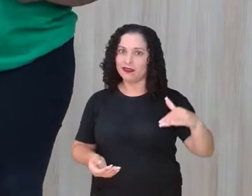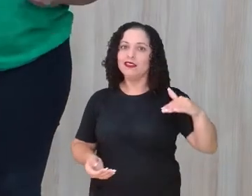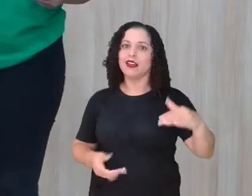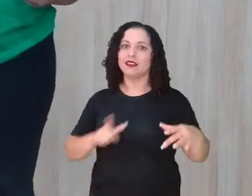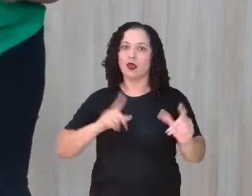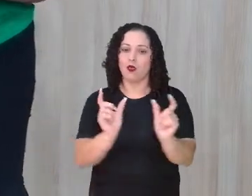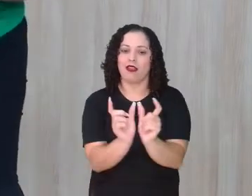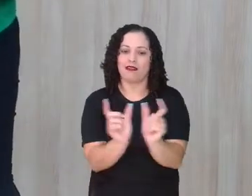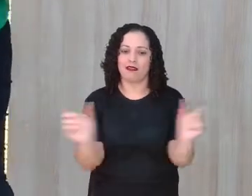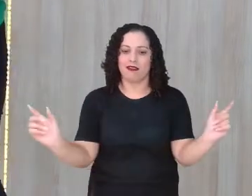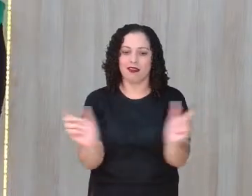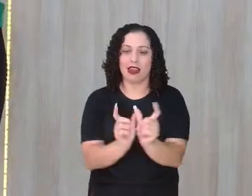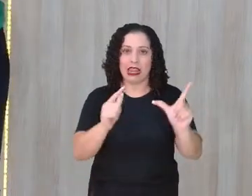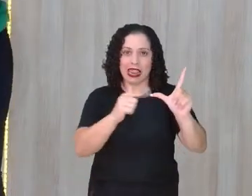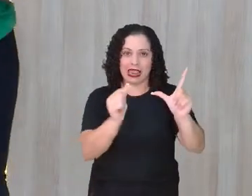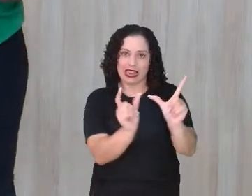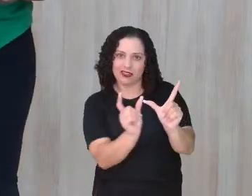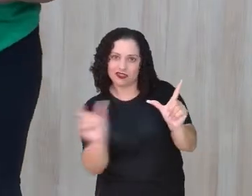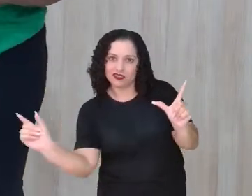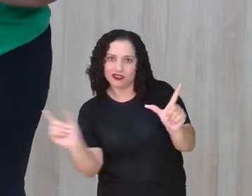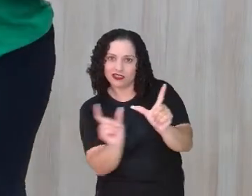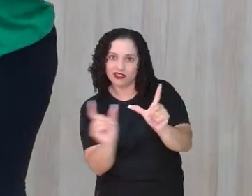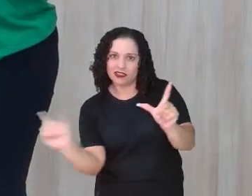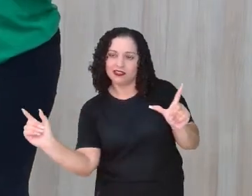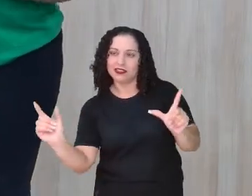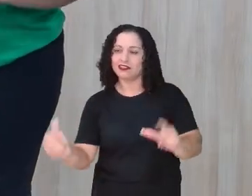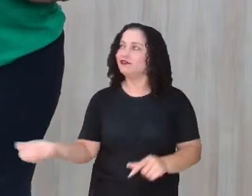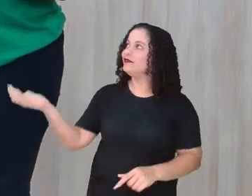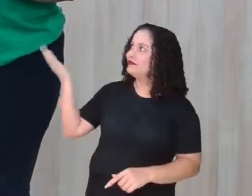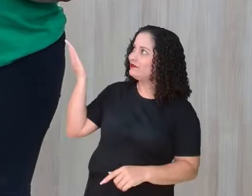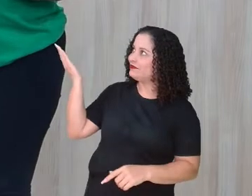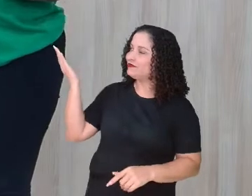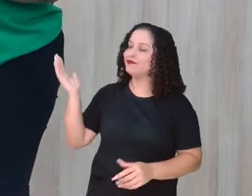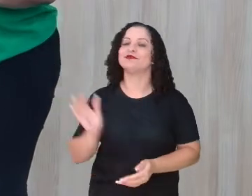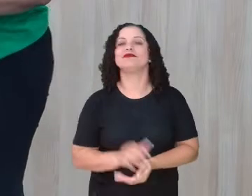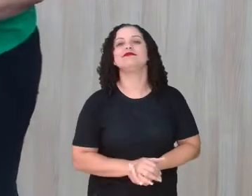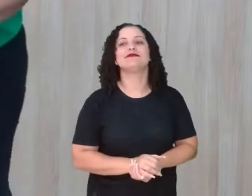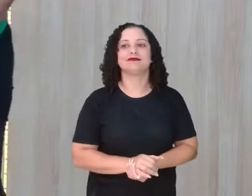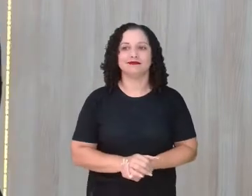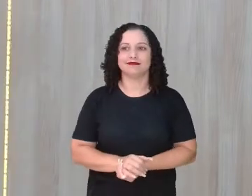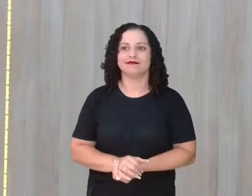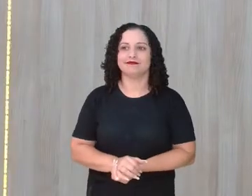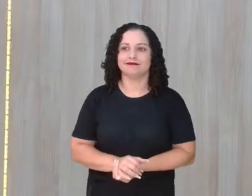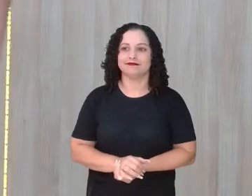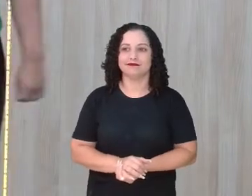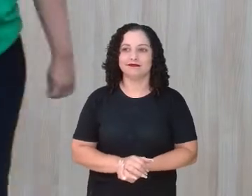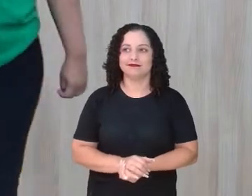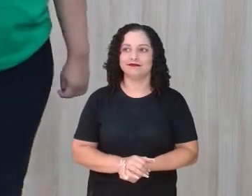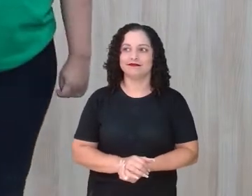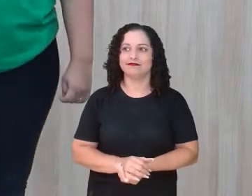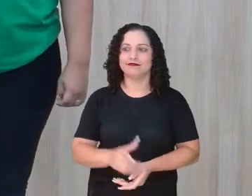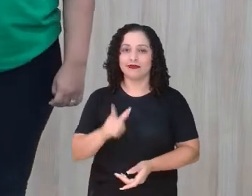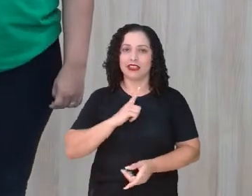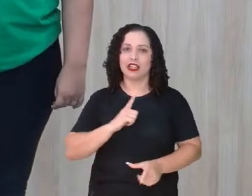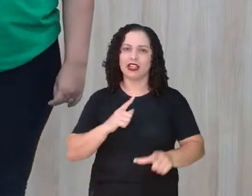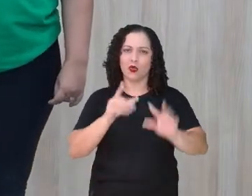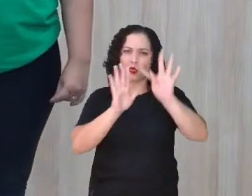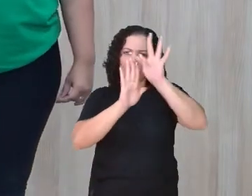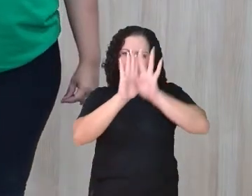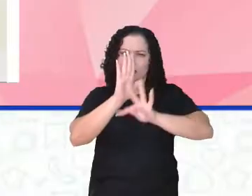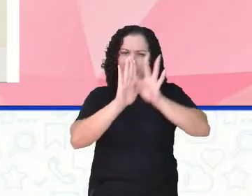uma legenda da foto. Foca na tela aí, por favor, Billy. Foco na tela. A gente tem até uma legenda